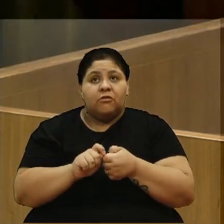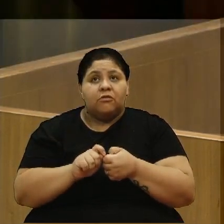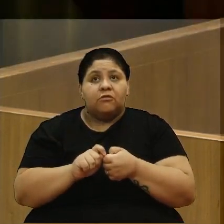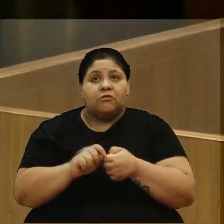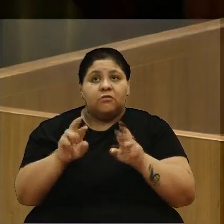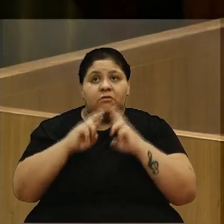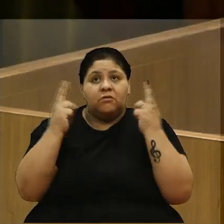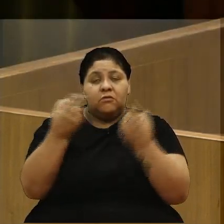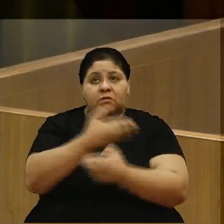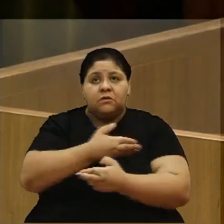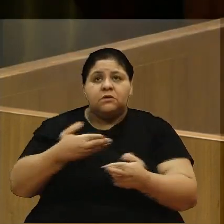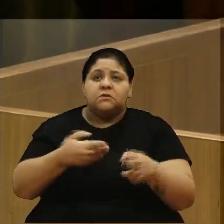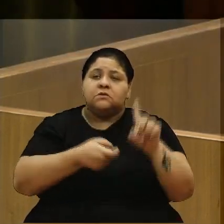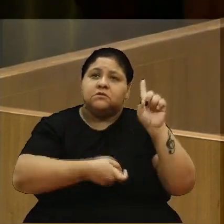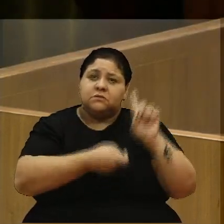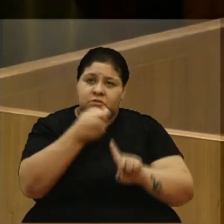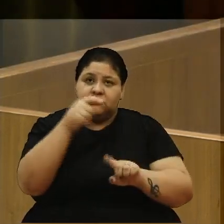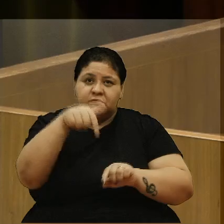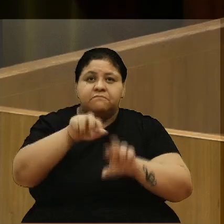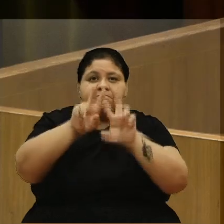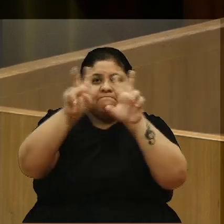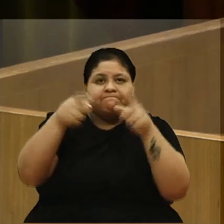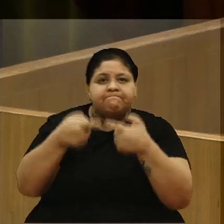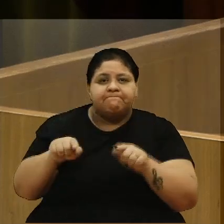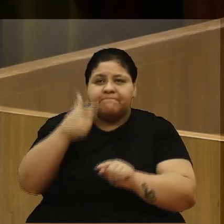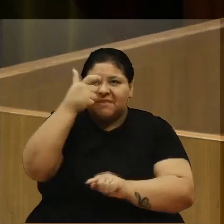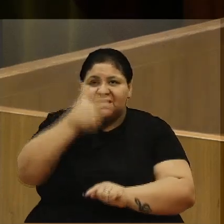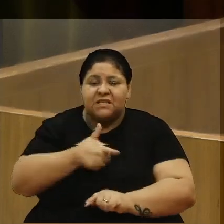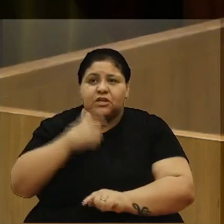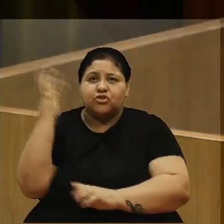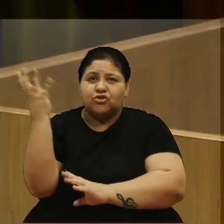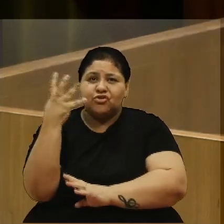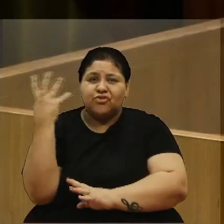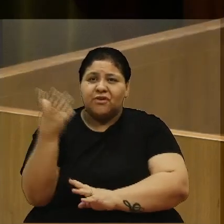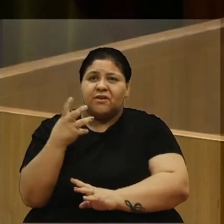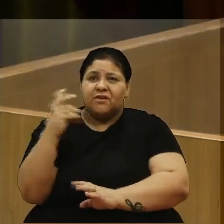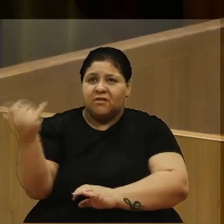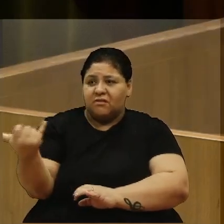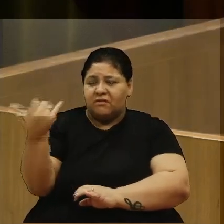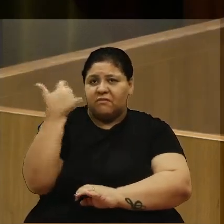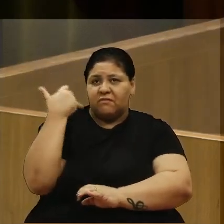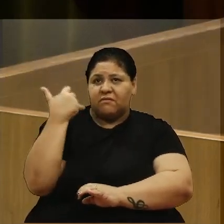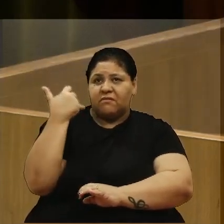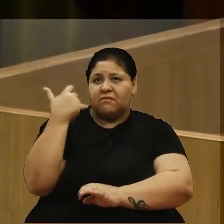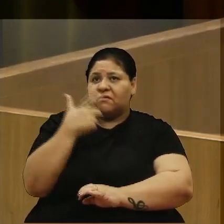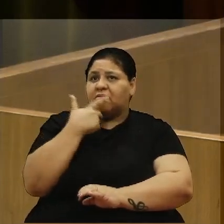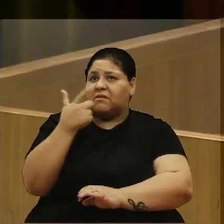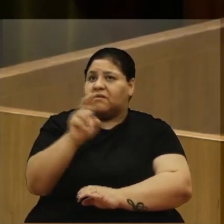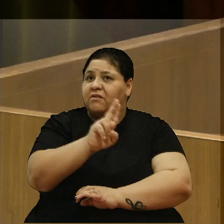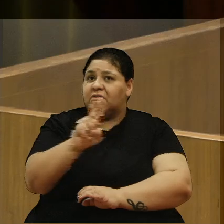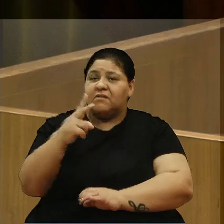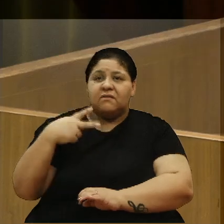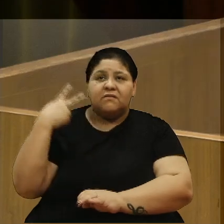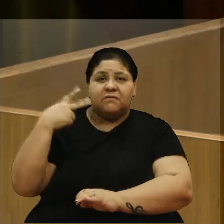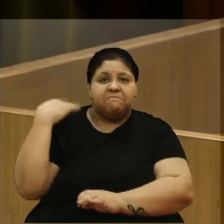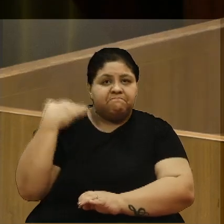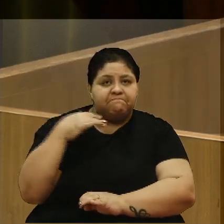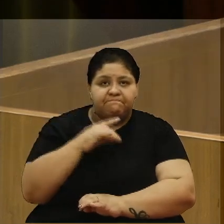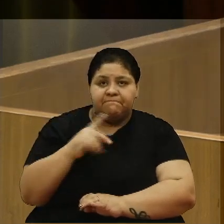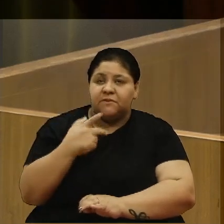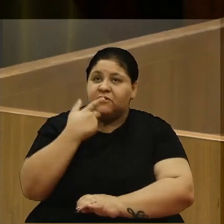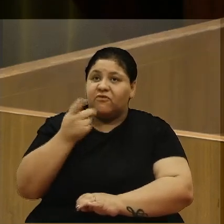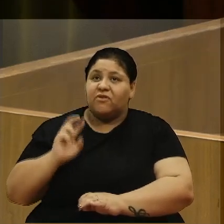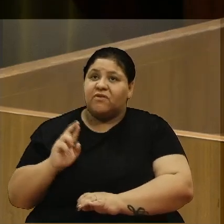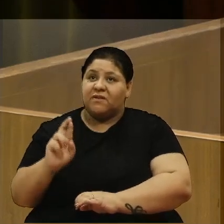audiência pública no mês que vem sobre esse tema, mas acho grave quando uma informação chega a nós, e eu não falei em nome da vereadora Andressa Marques, eu falei em